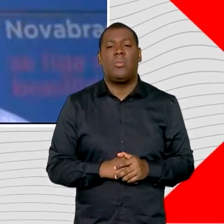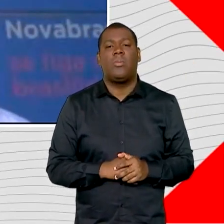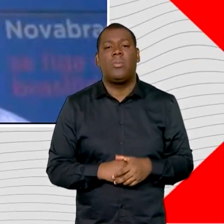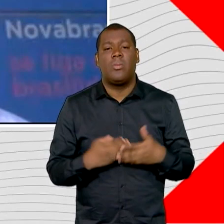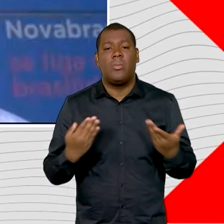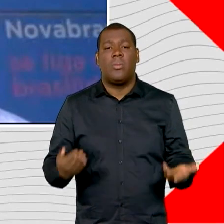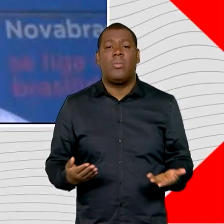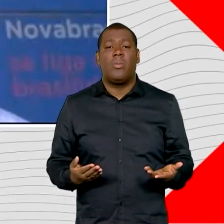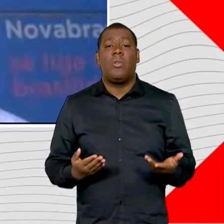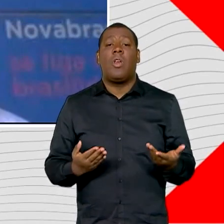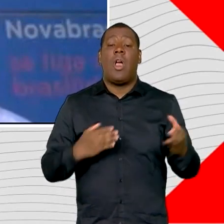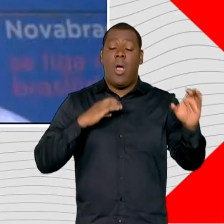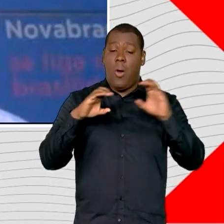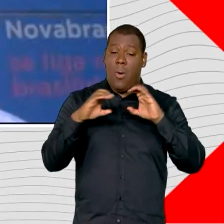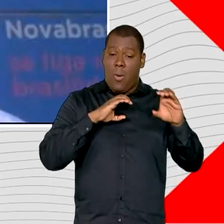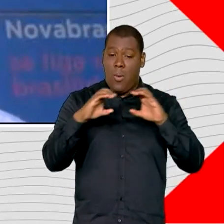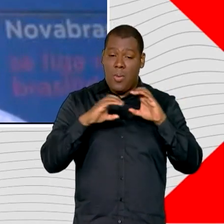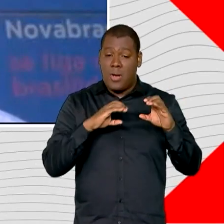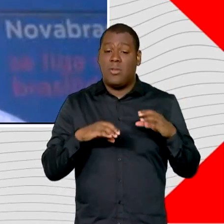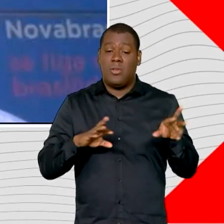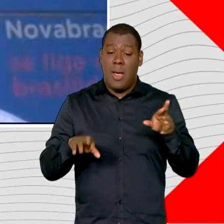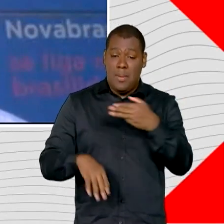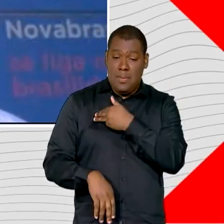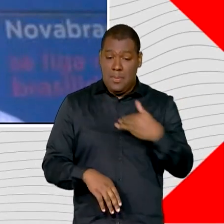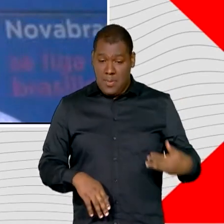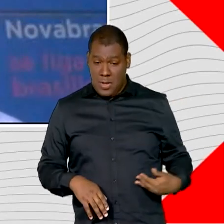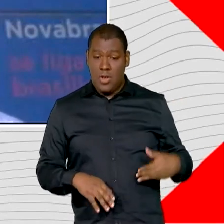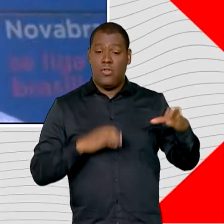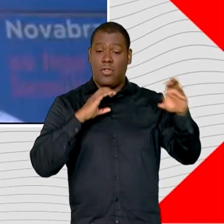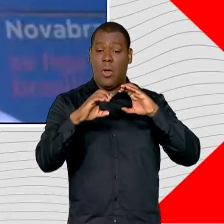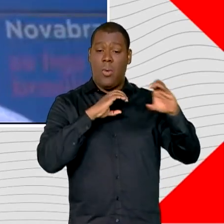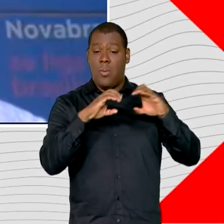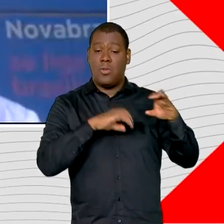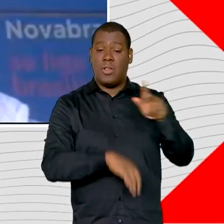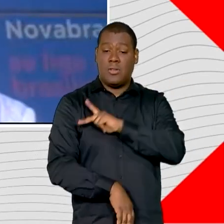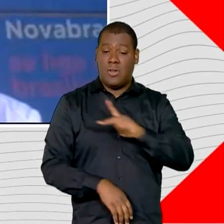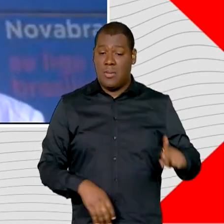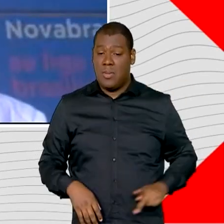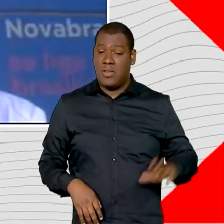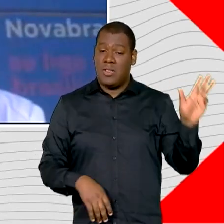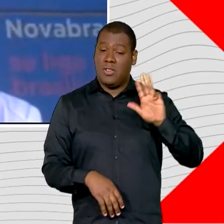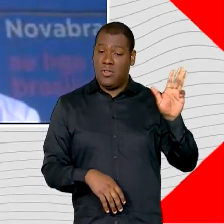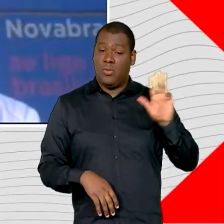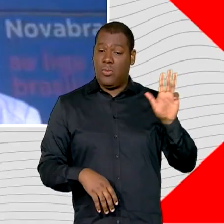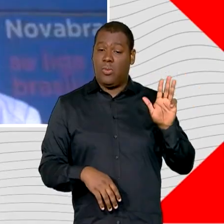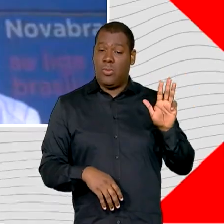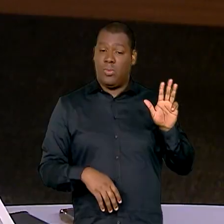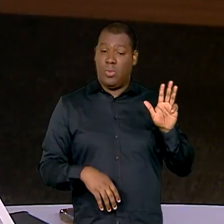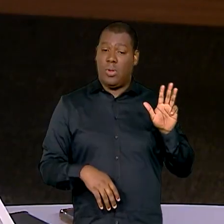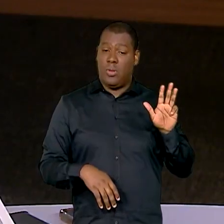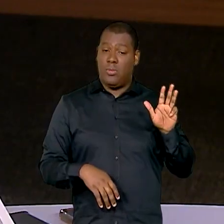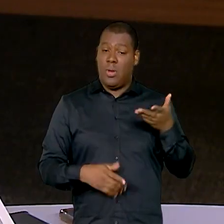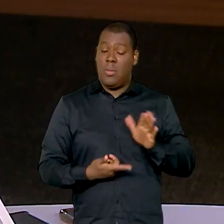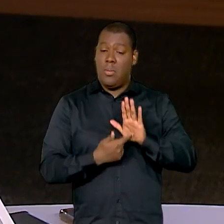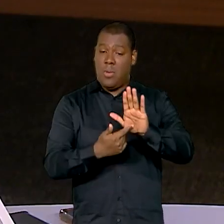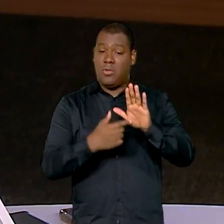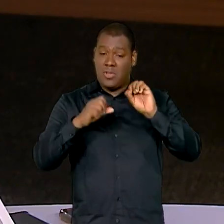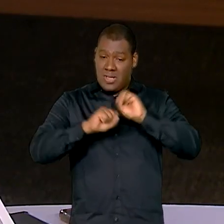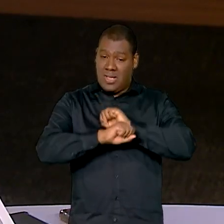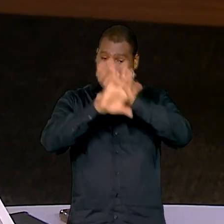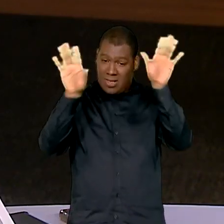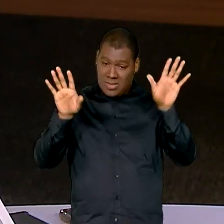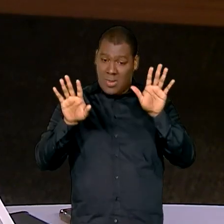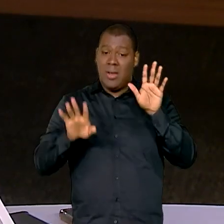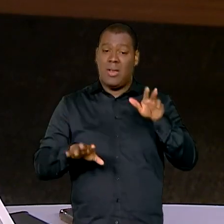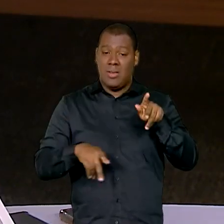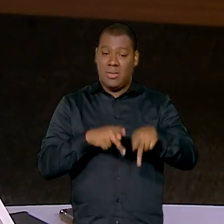chegando à população ou pode ser melhor, ministro, de coisas como esse PAC Seleções? Olha, a comunicação sempre